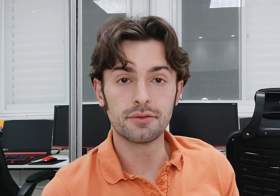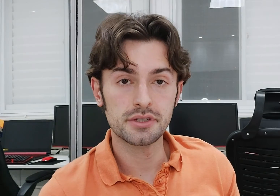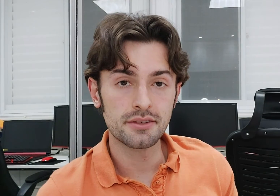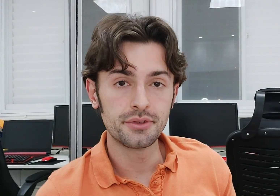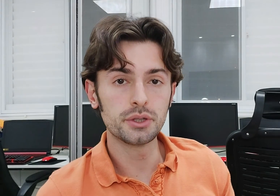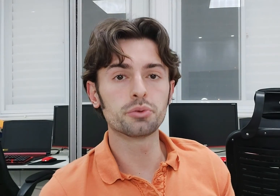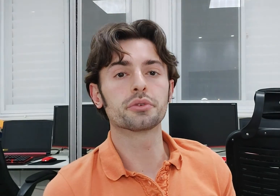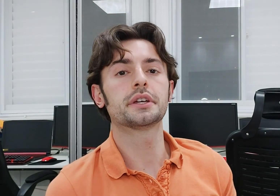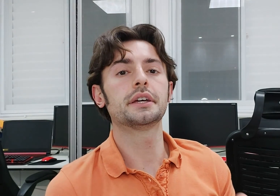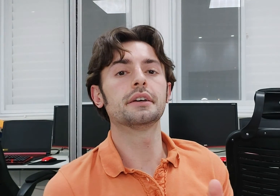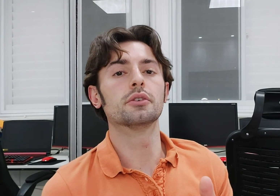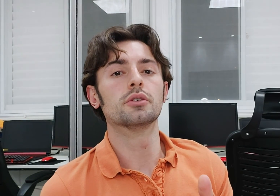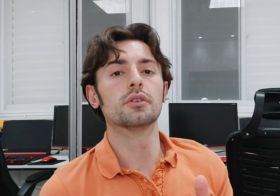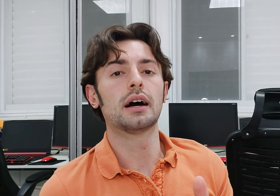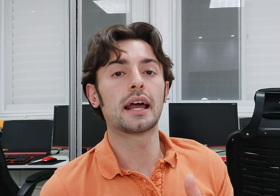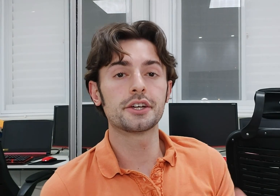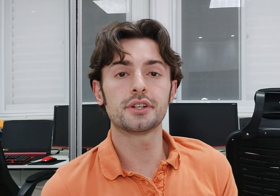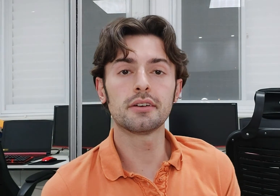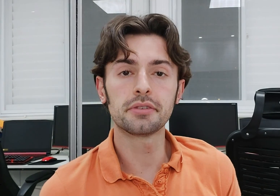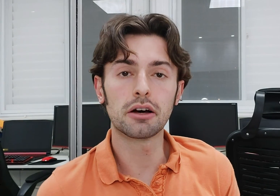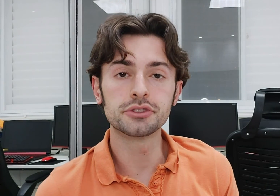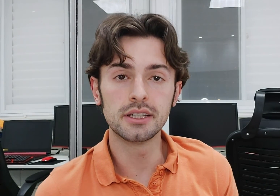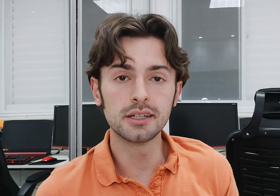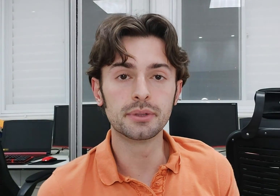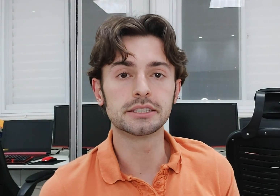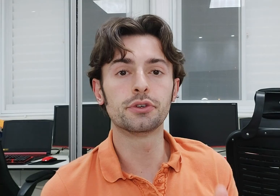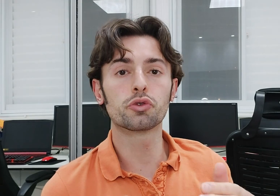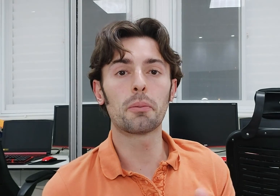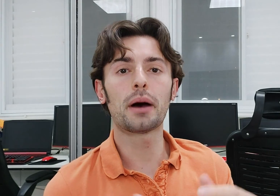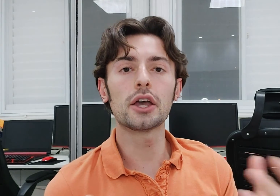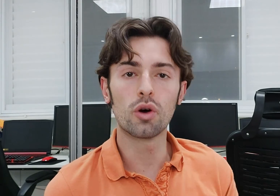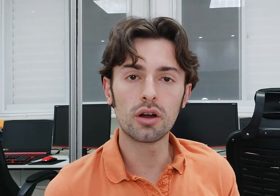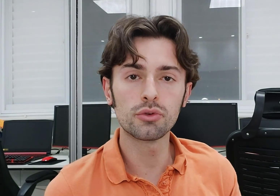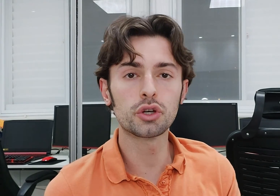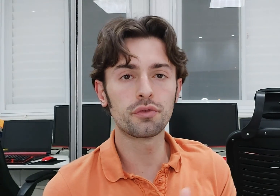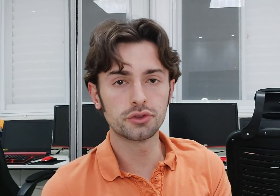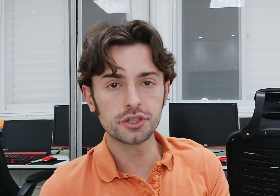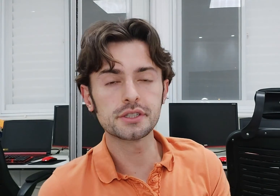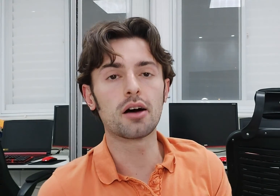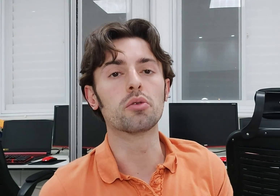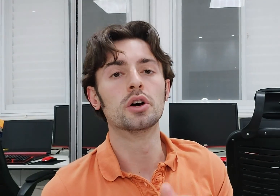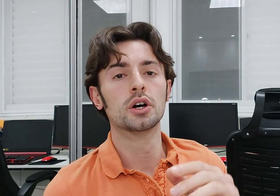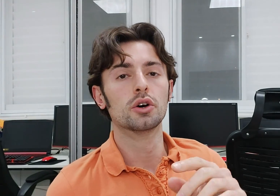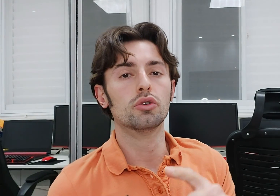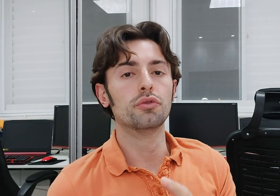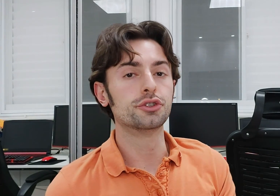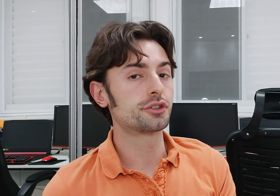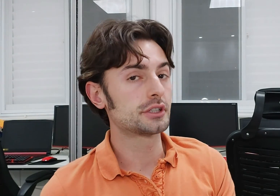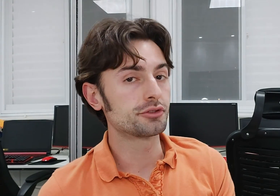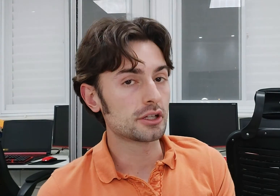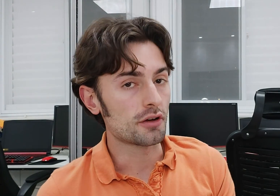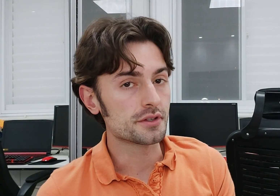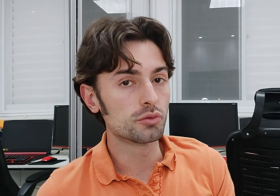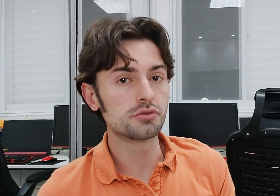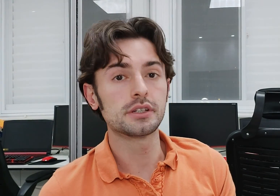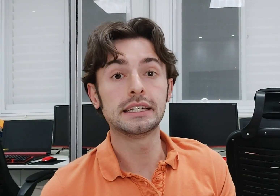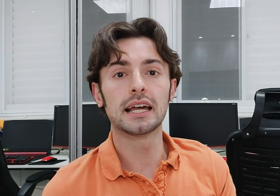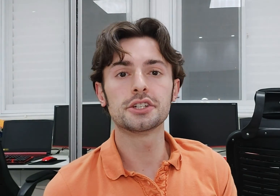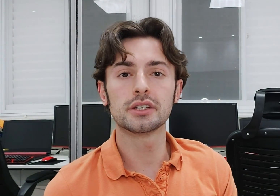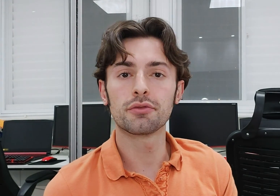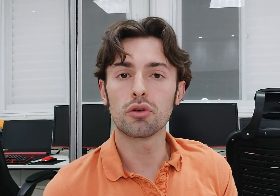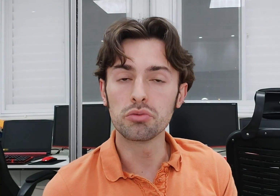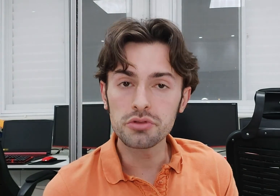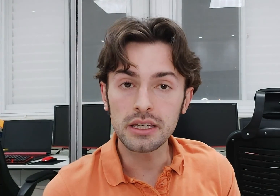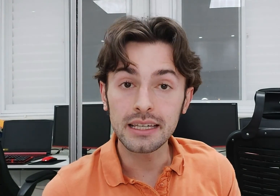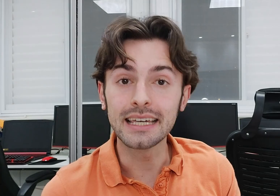E aí você viu que a legenda final de libras ficou maior do que o vídeo original. O vídeo tinha 9 segundos